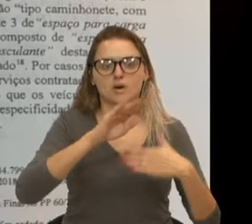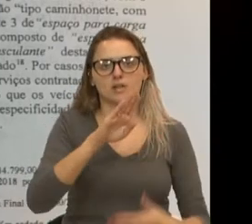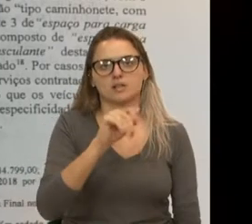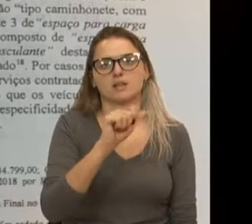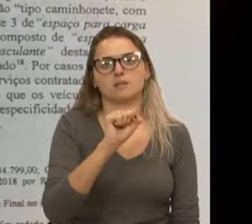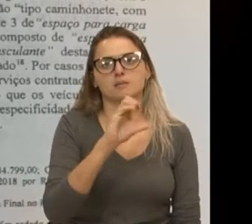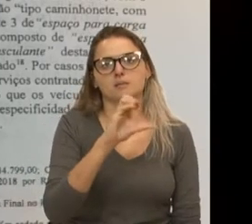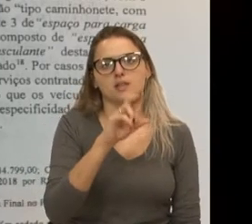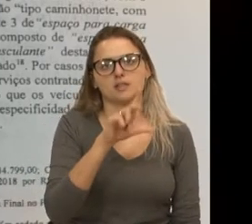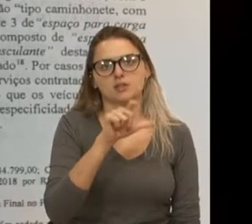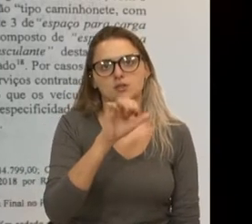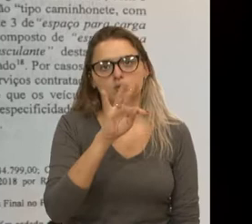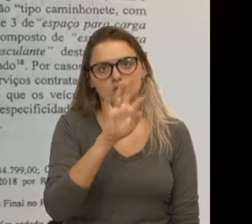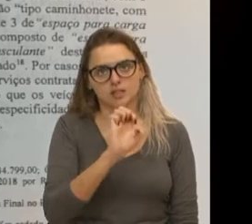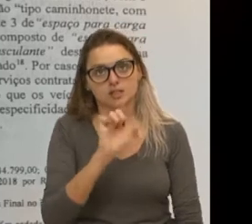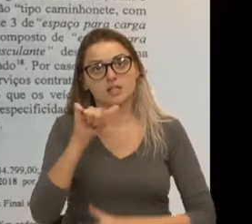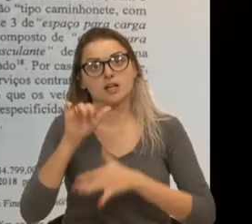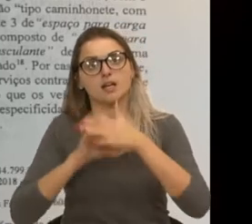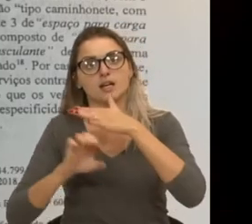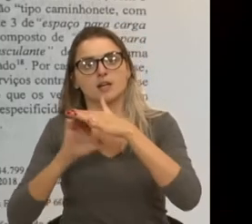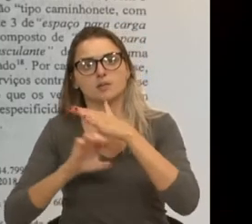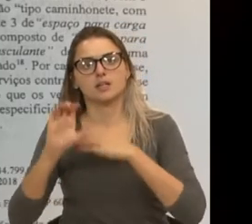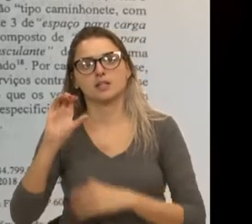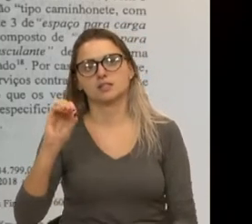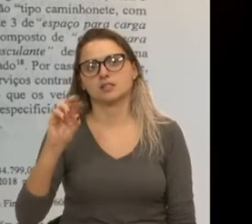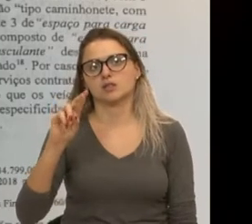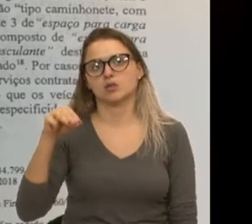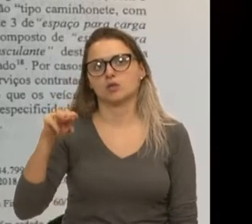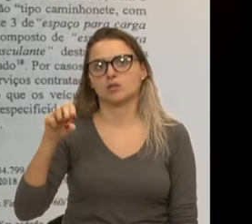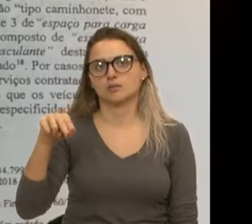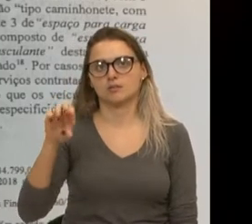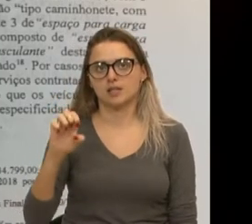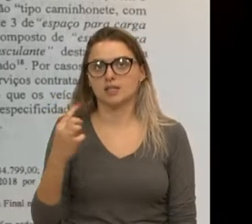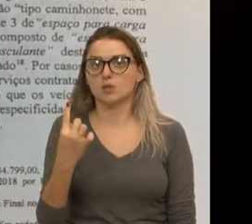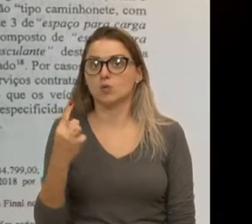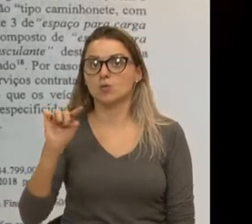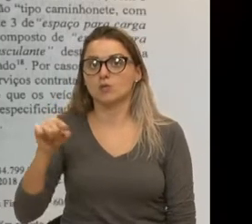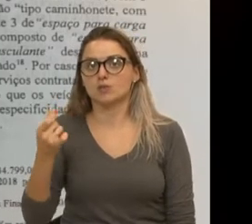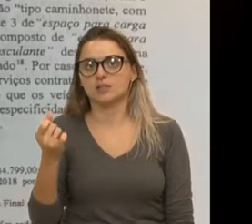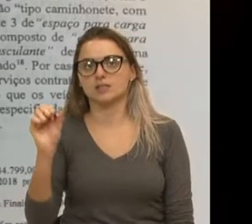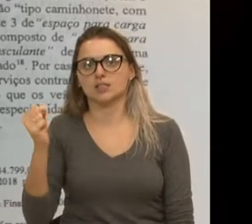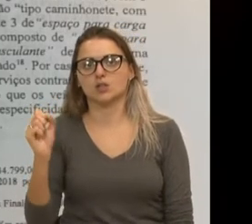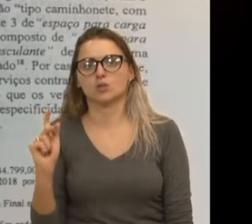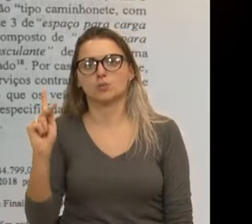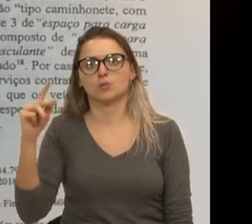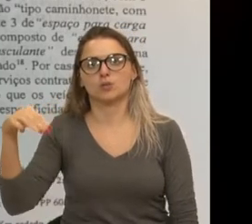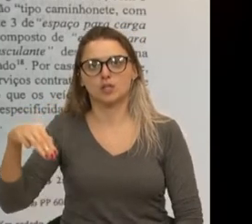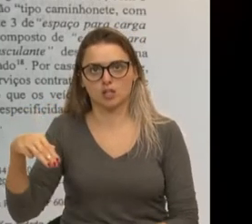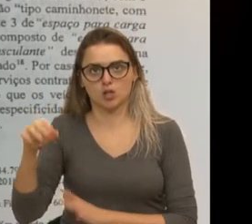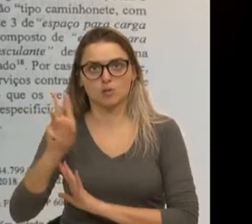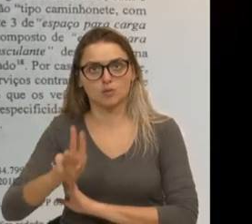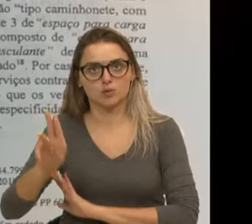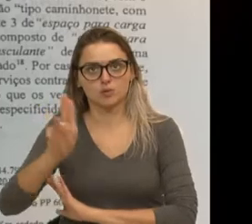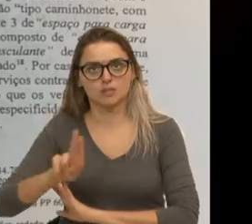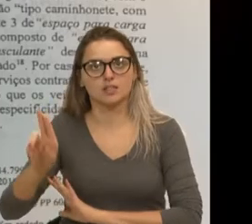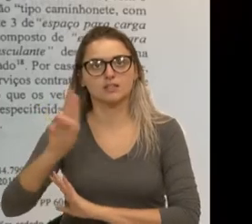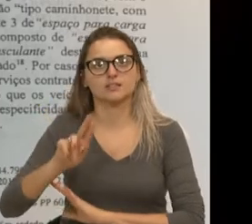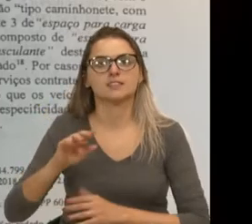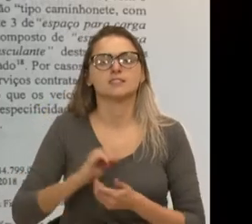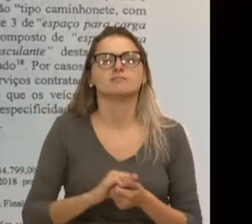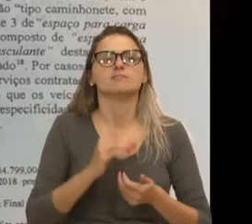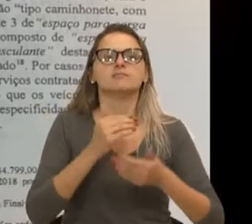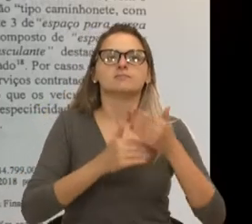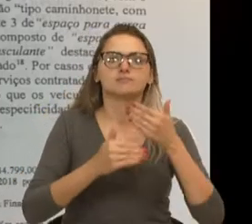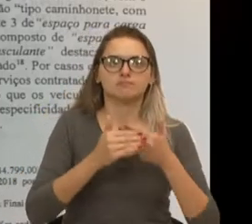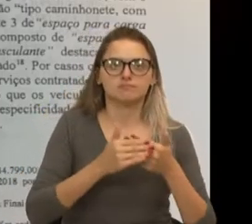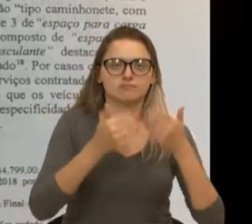uma diferença maior para a empresa Ormem de 1,68 por quilômetro rodado. Por casos como